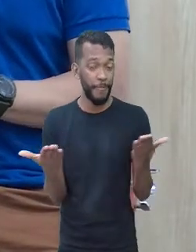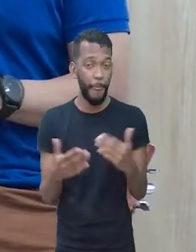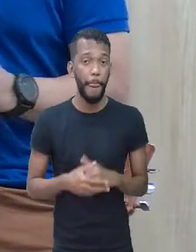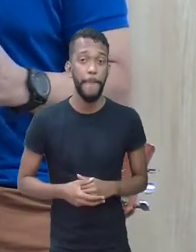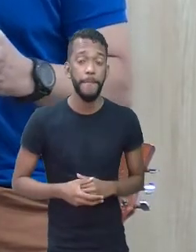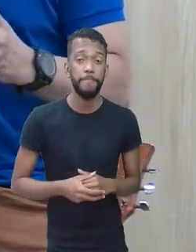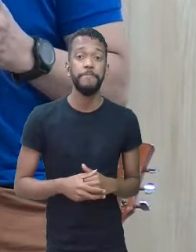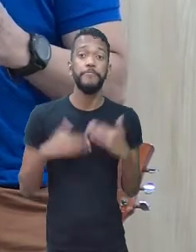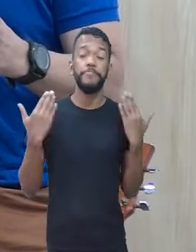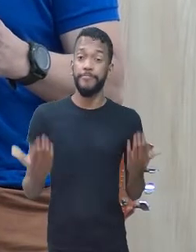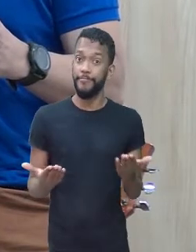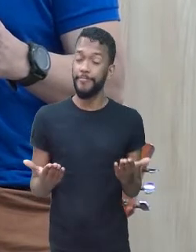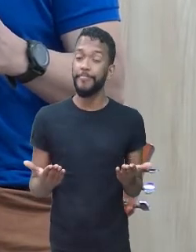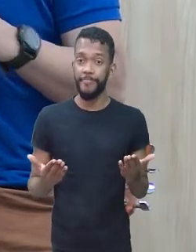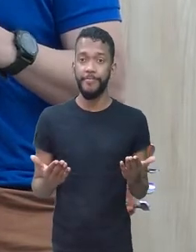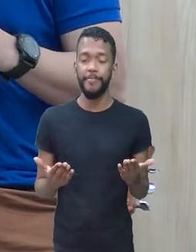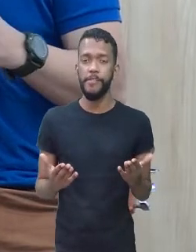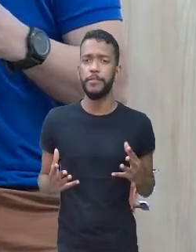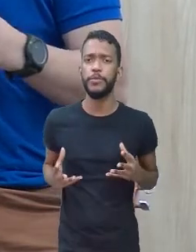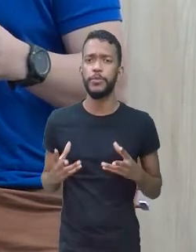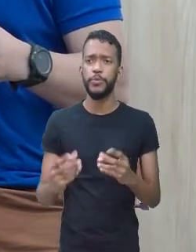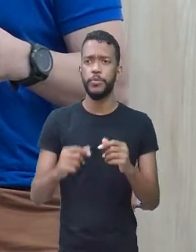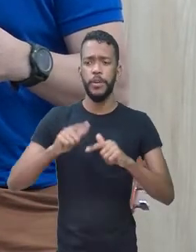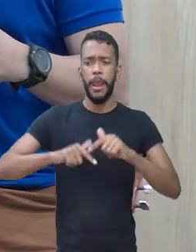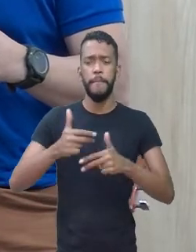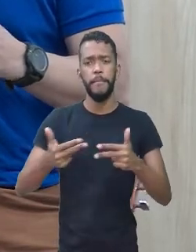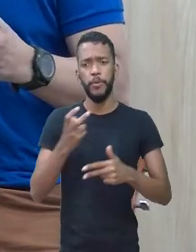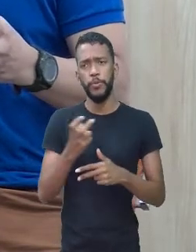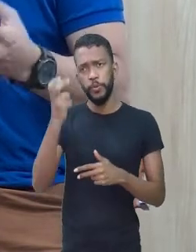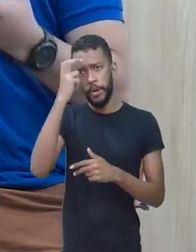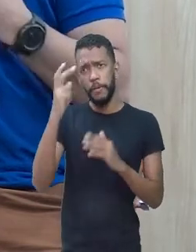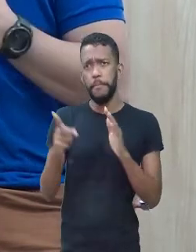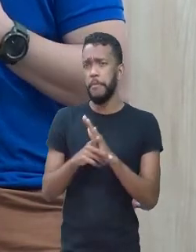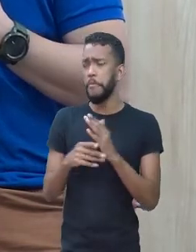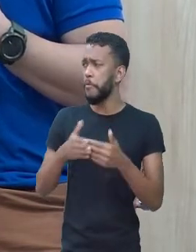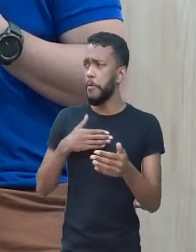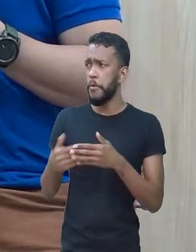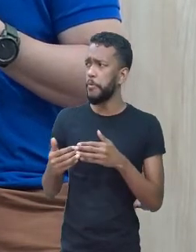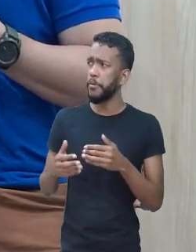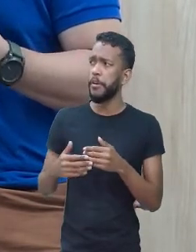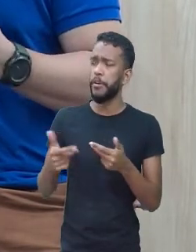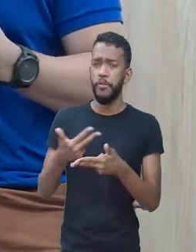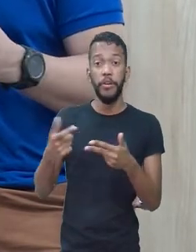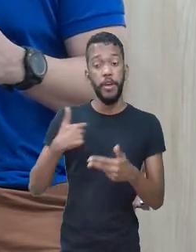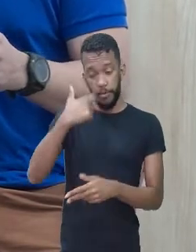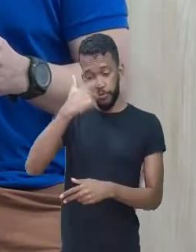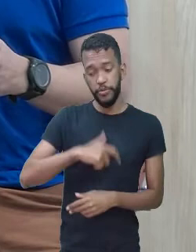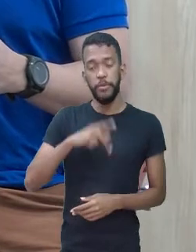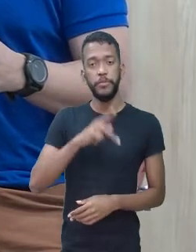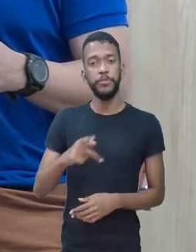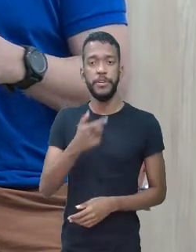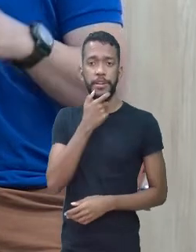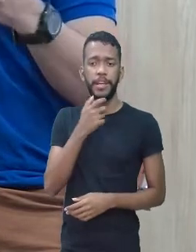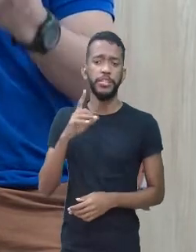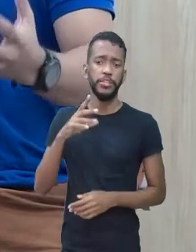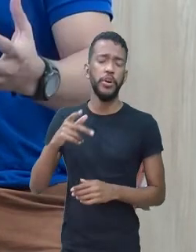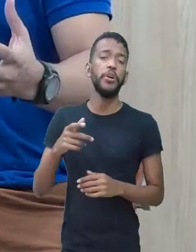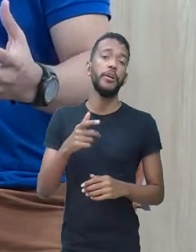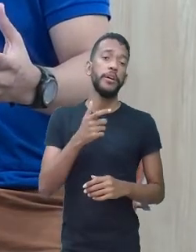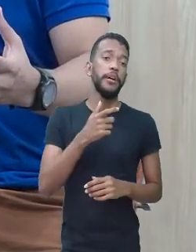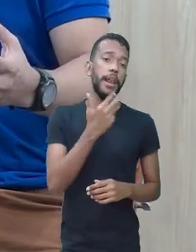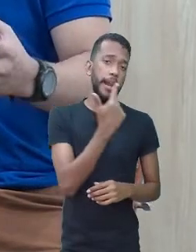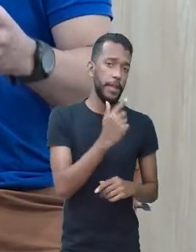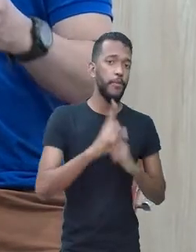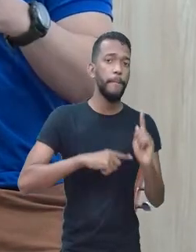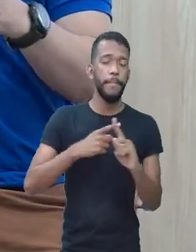só, todo elemento cultural de qualquer nação, no caso que eu sou professor de inglês, a gente trabalha não somente a língua como a cultura